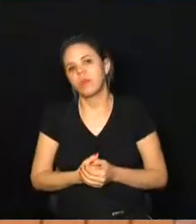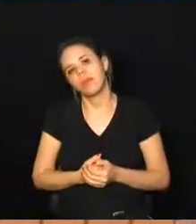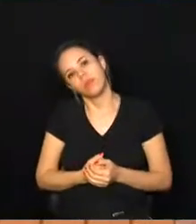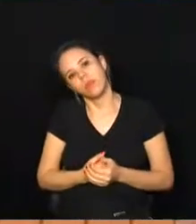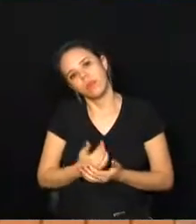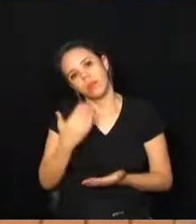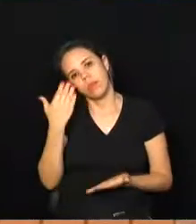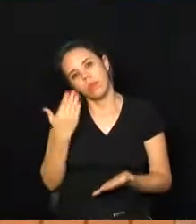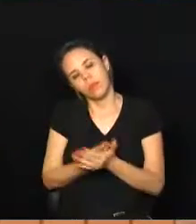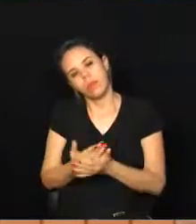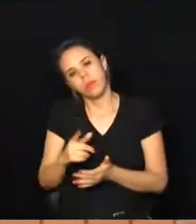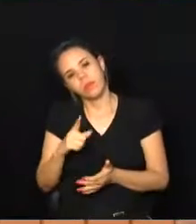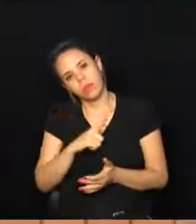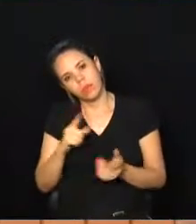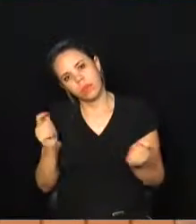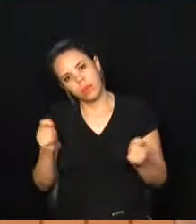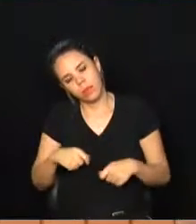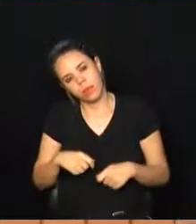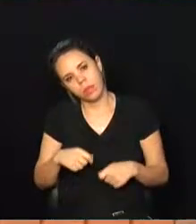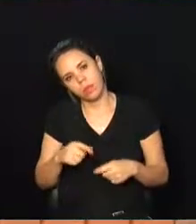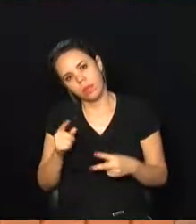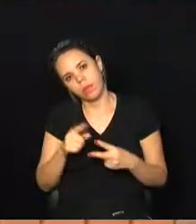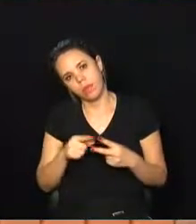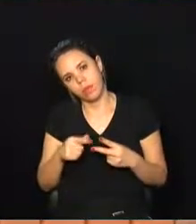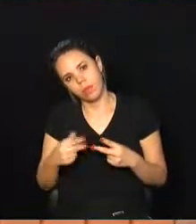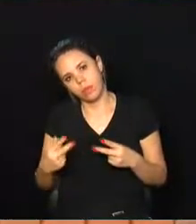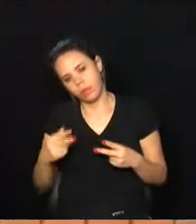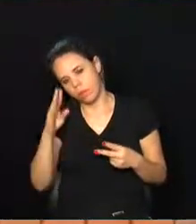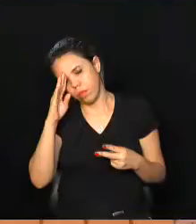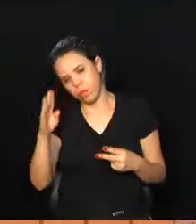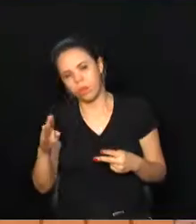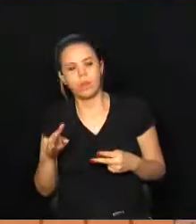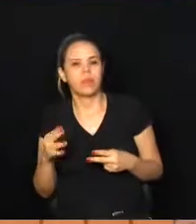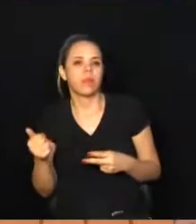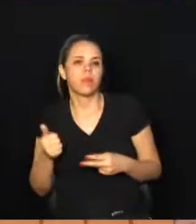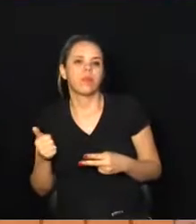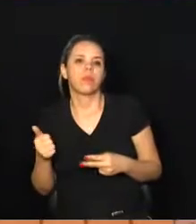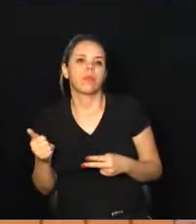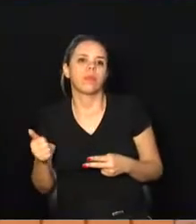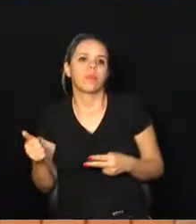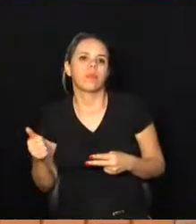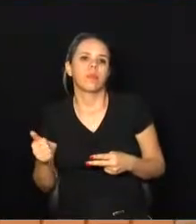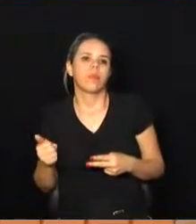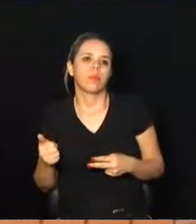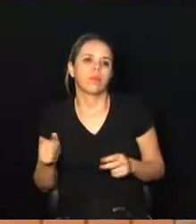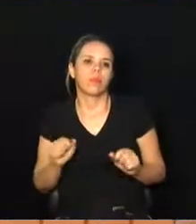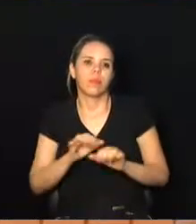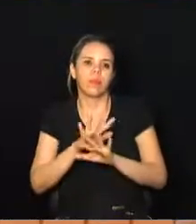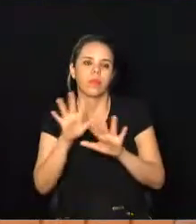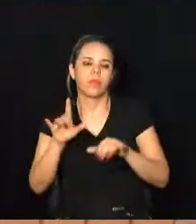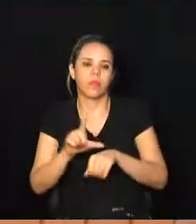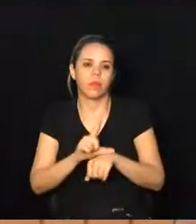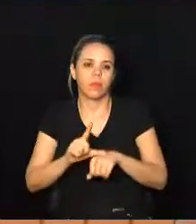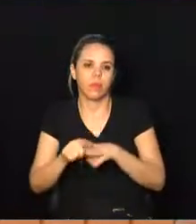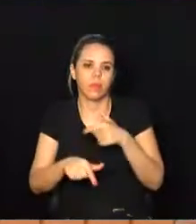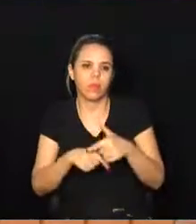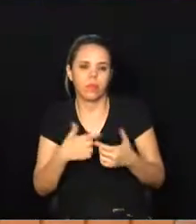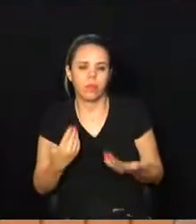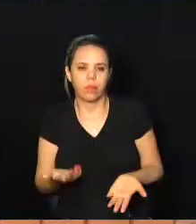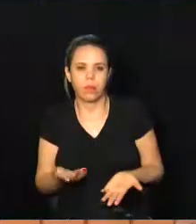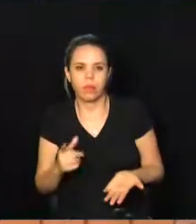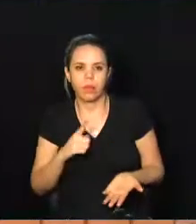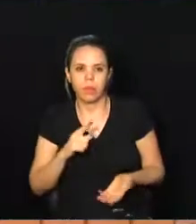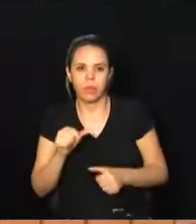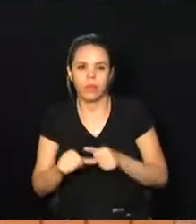Acredito que a gente tem que pontuar 2 pontos principais. Assim. Primeiro, é a questão da clareza na legislação, né? A gente teve